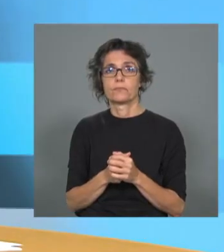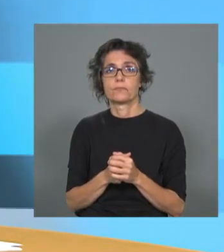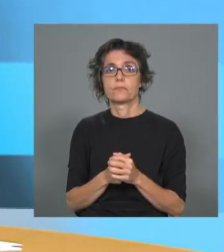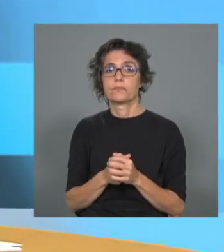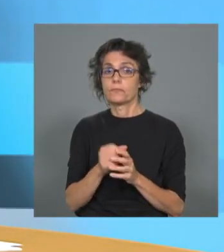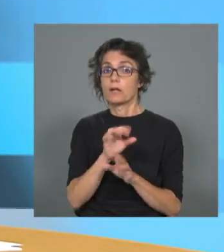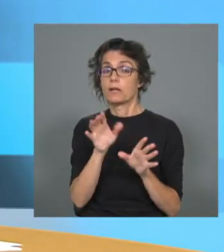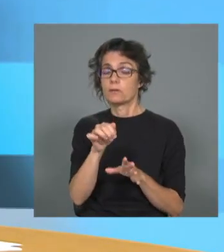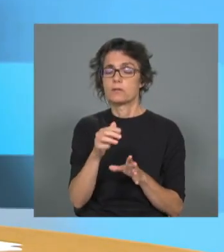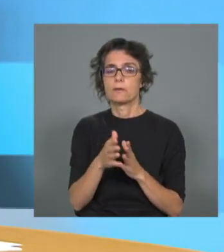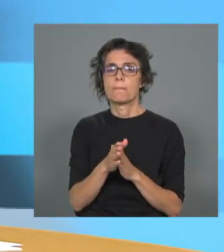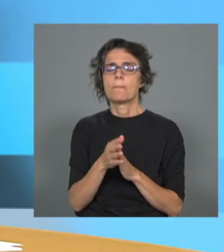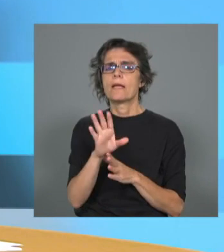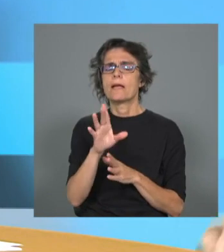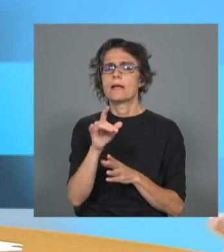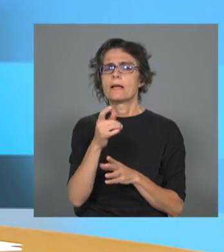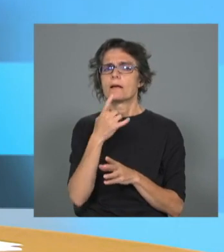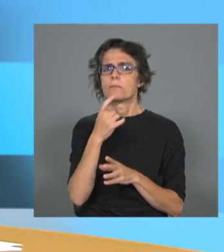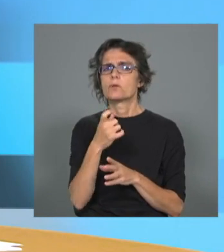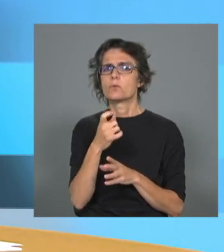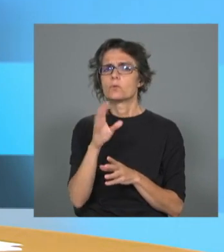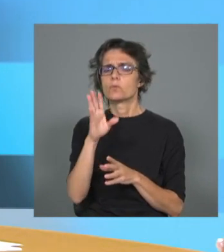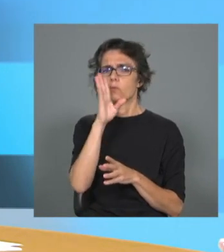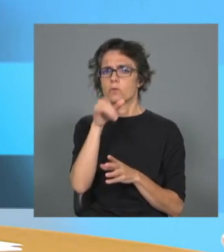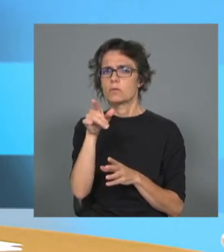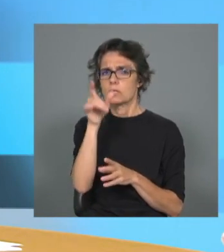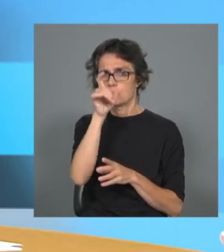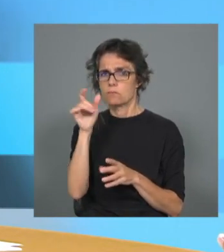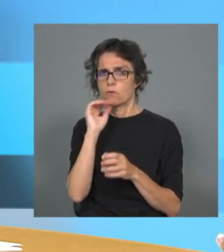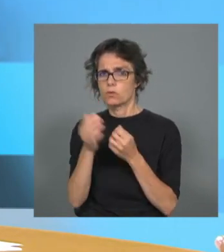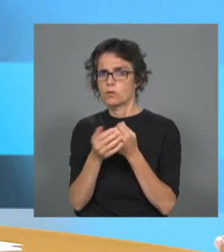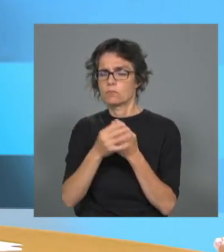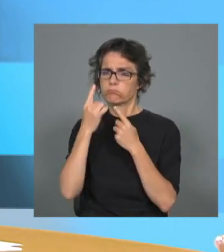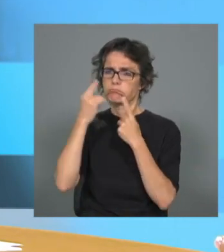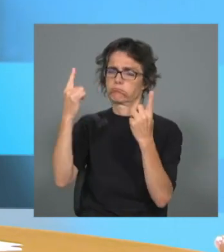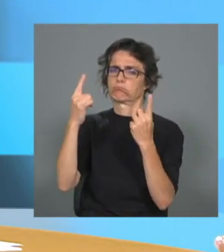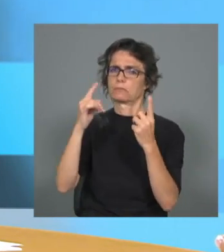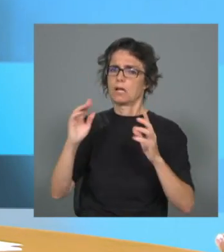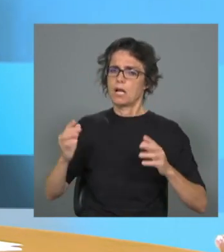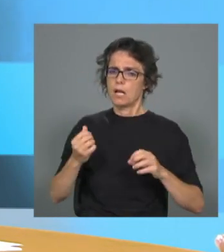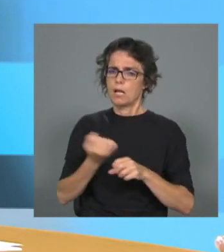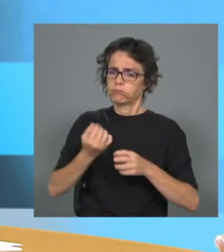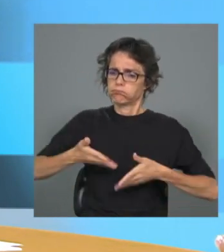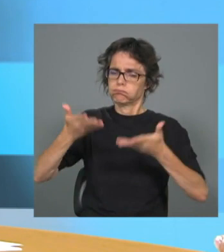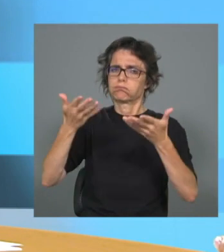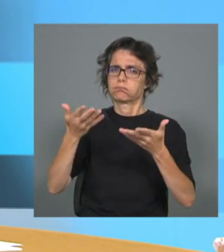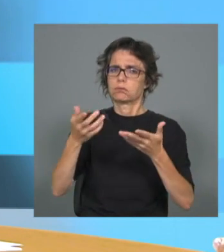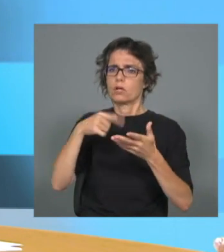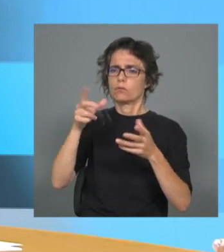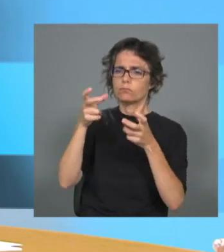na medida em que estes mais velhos forem tidos mais em conta e serem mais ativos e mais escutados na